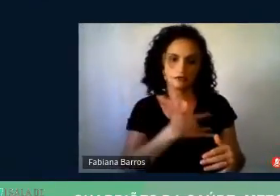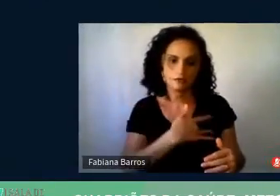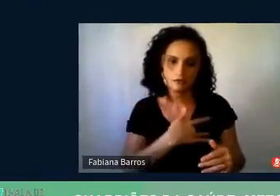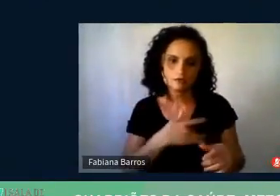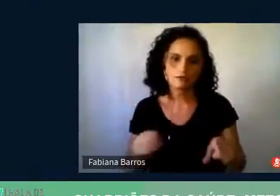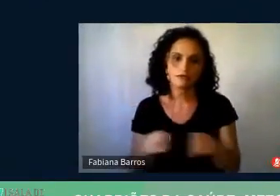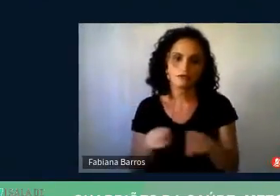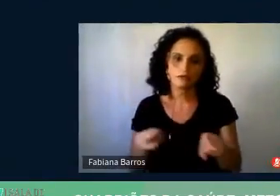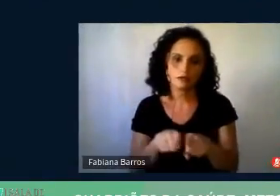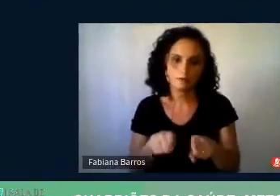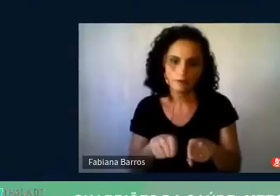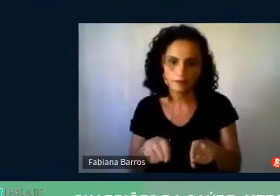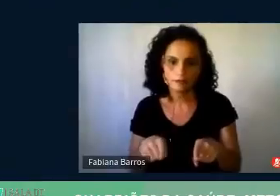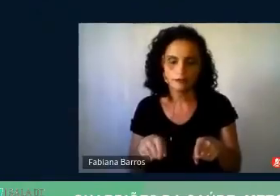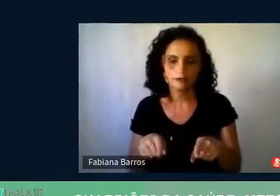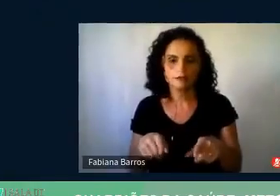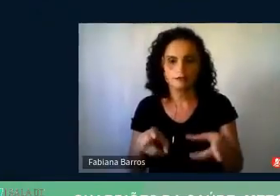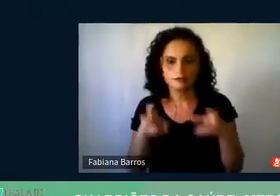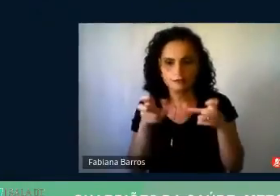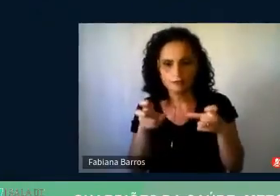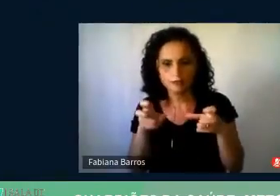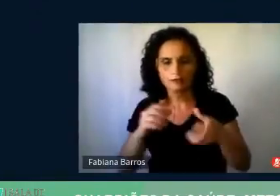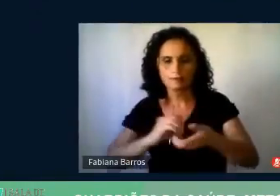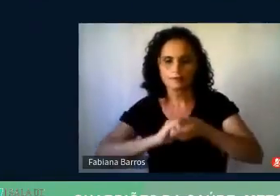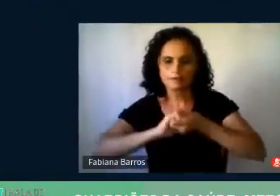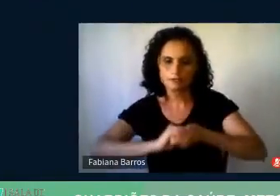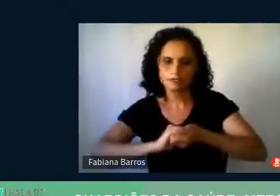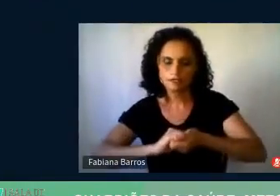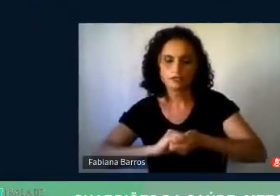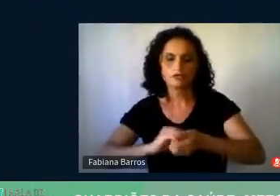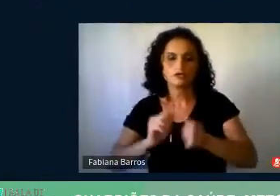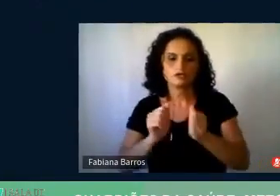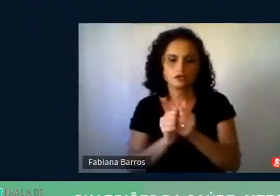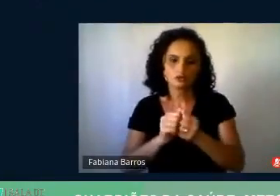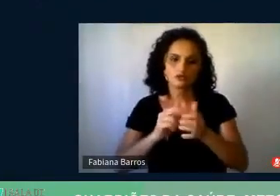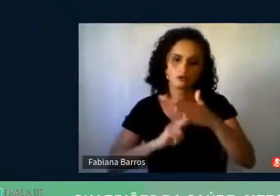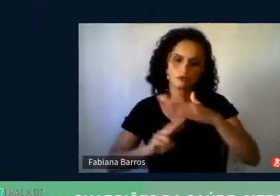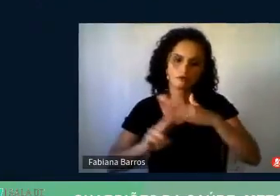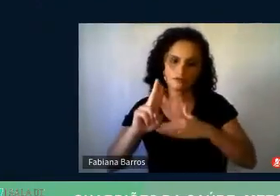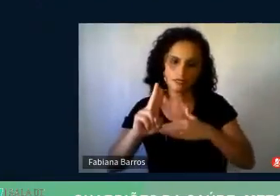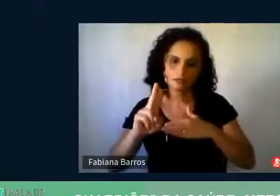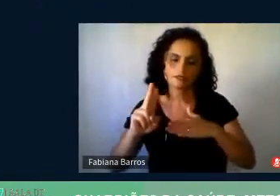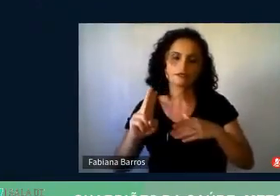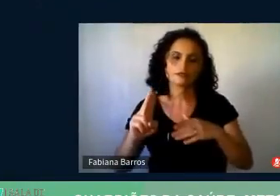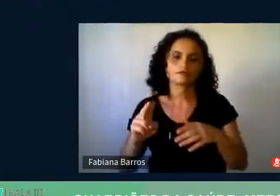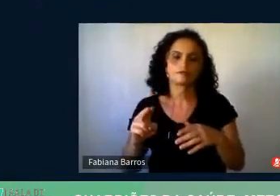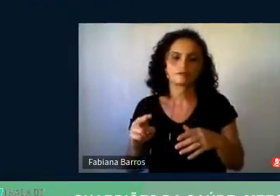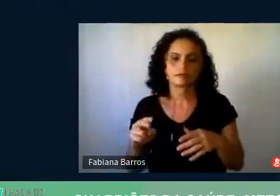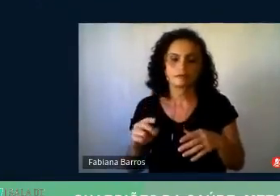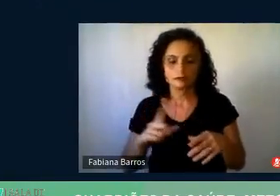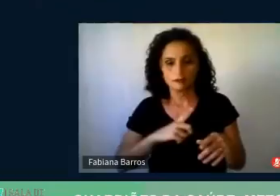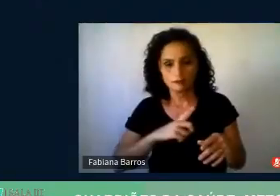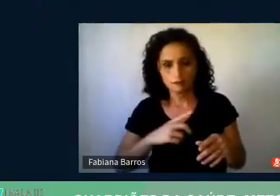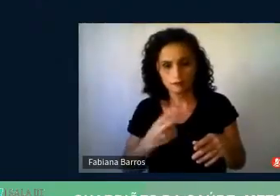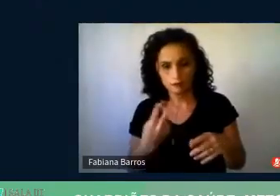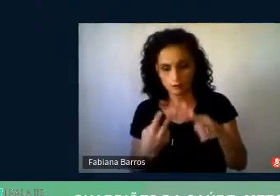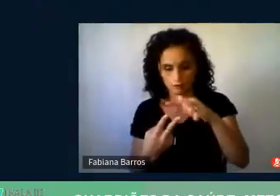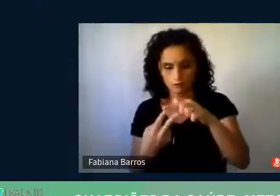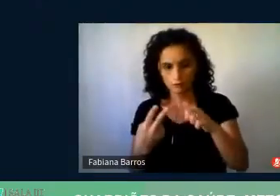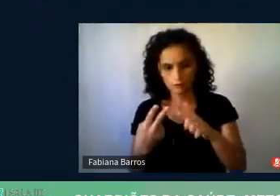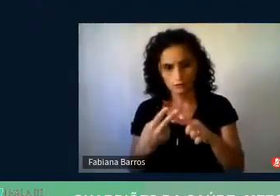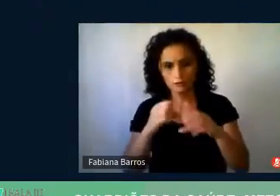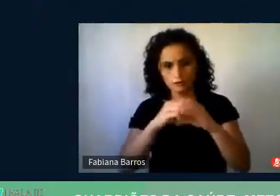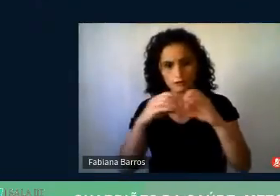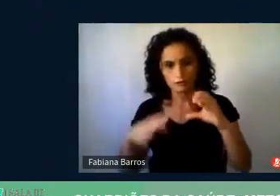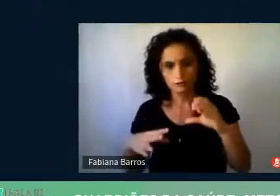que nessa possibilidade, nessa parceria com a UNB, a gente poderia ajudar a fazer o enfrentamento do vírus em dois aspectos que eu acho que são fundamentais. Um é o